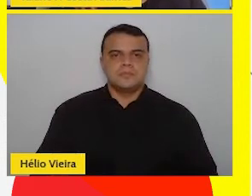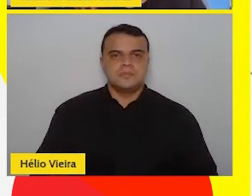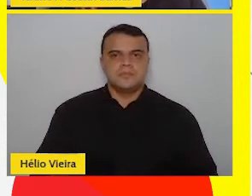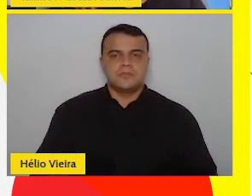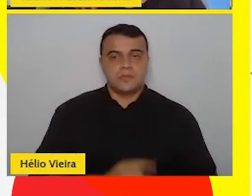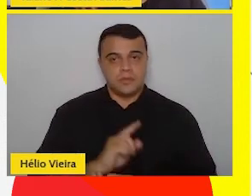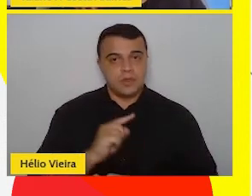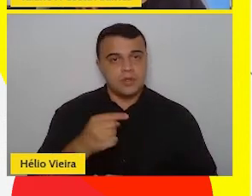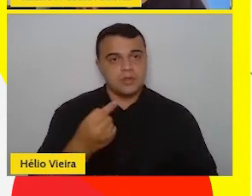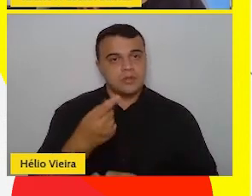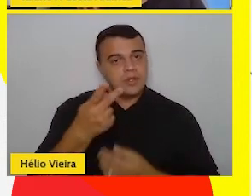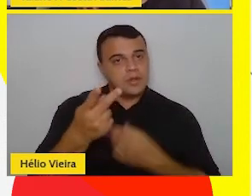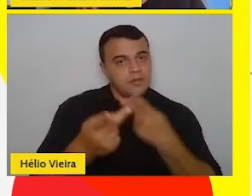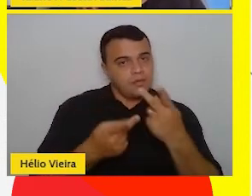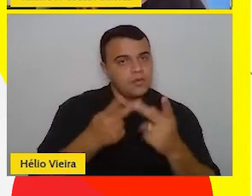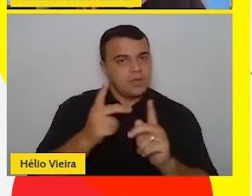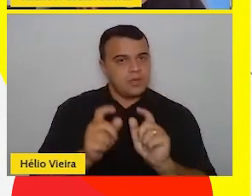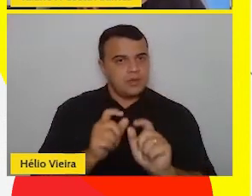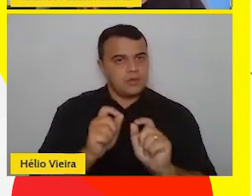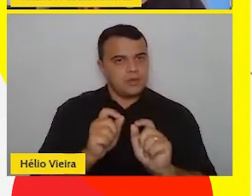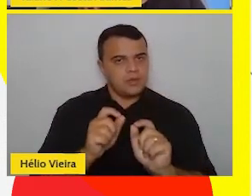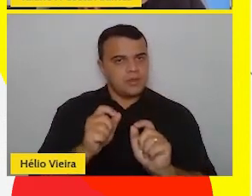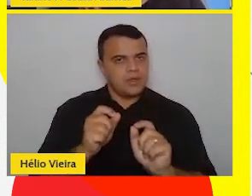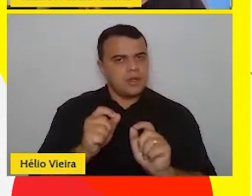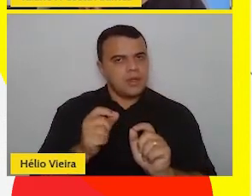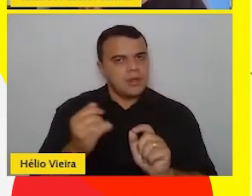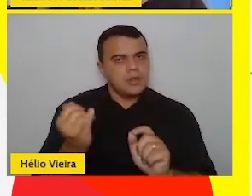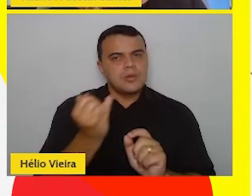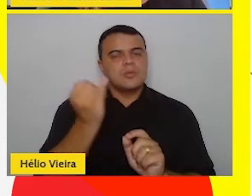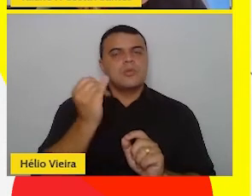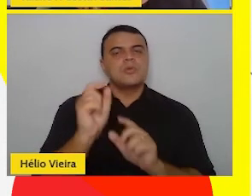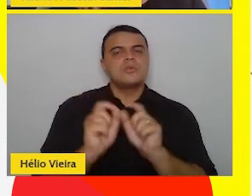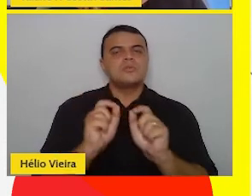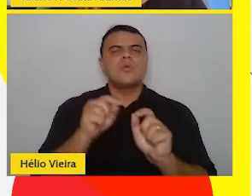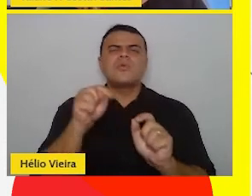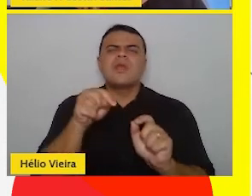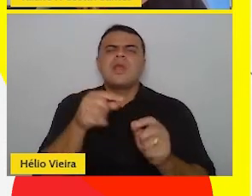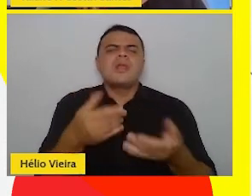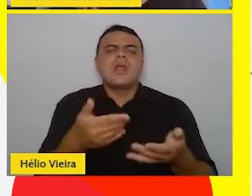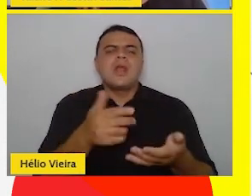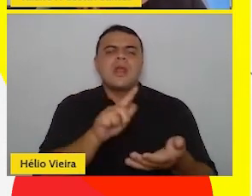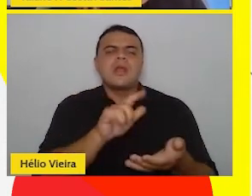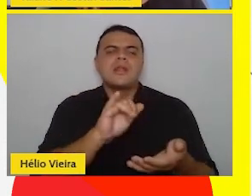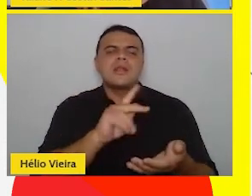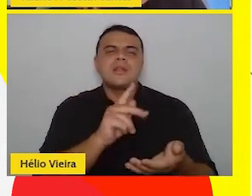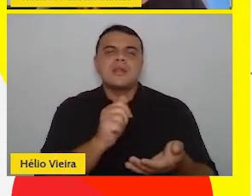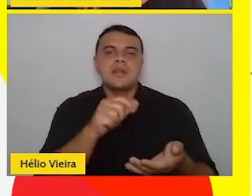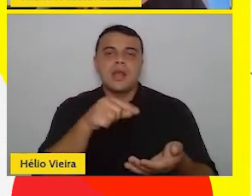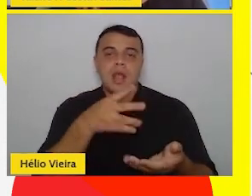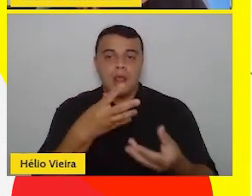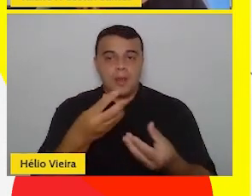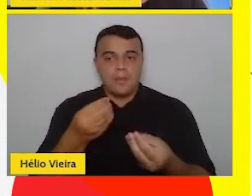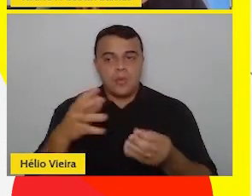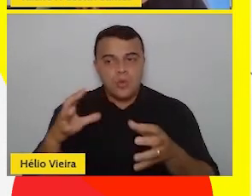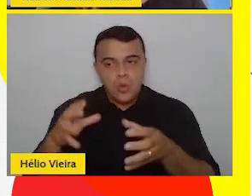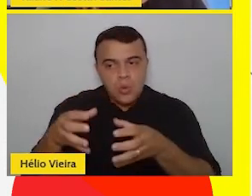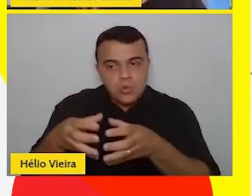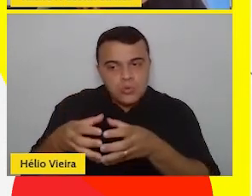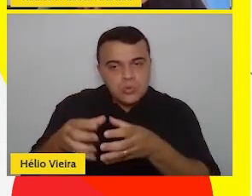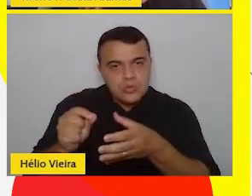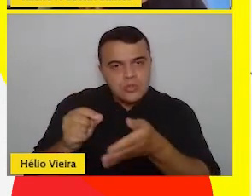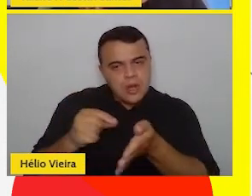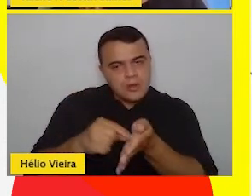a gente fala que uma das definições, né, da linha é um conjunto de pontos que